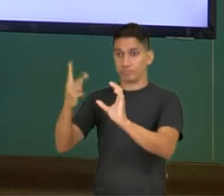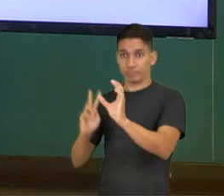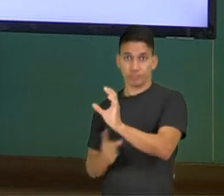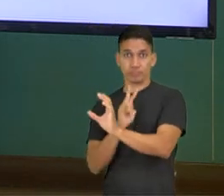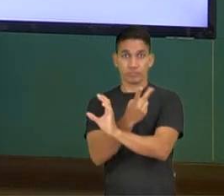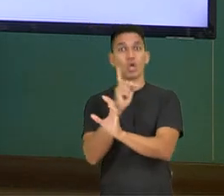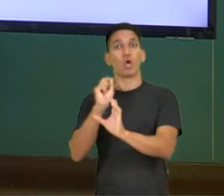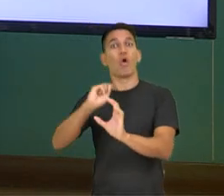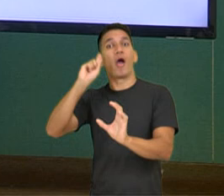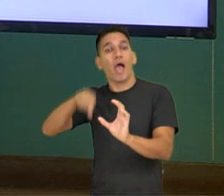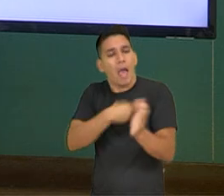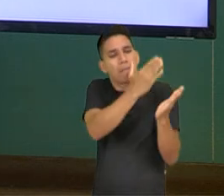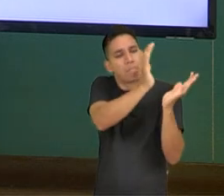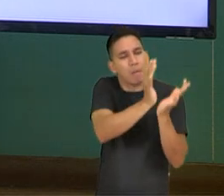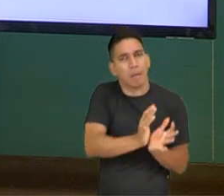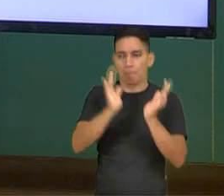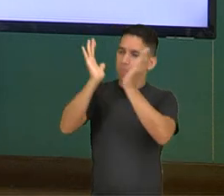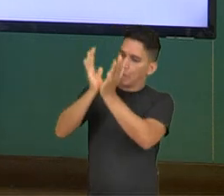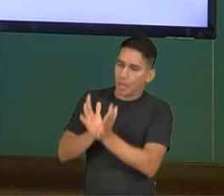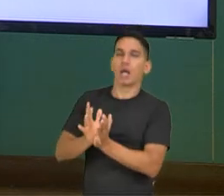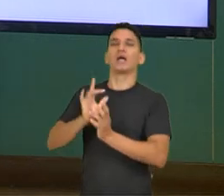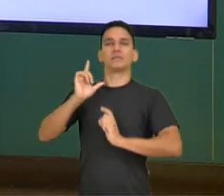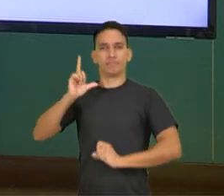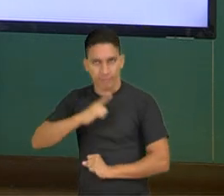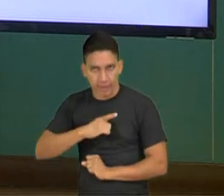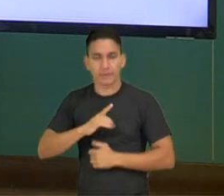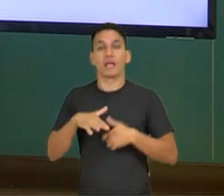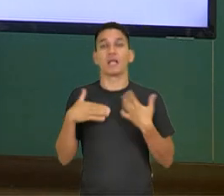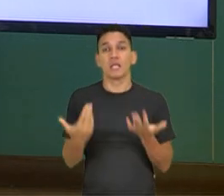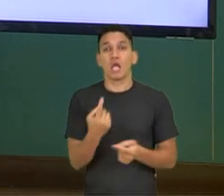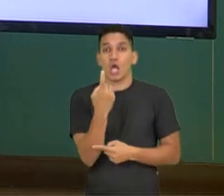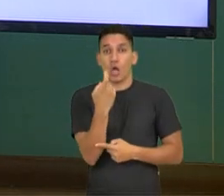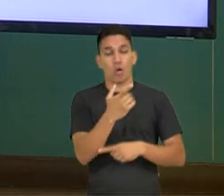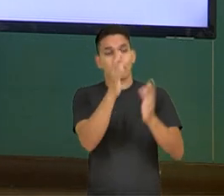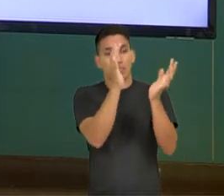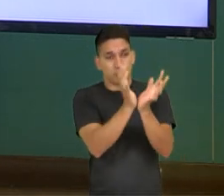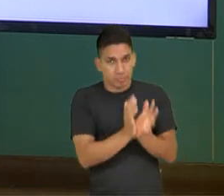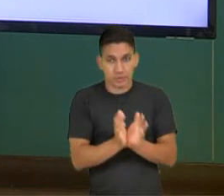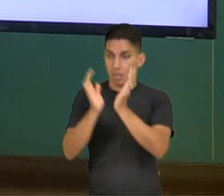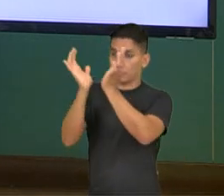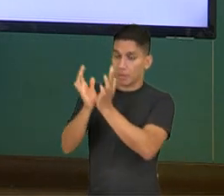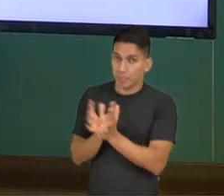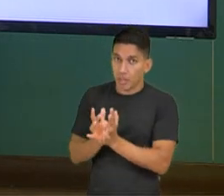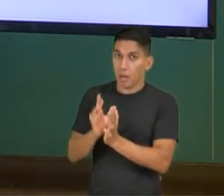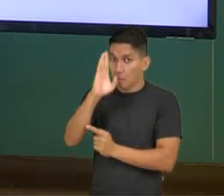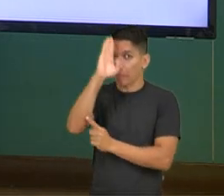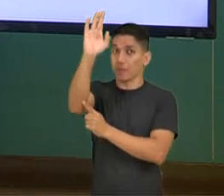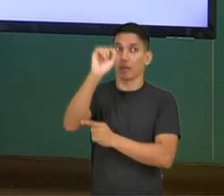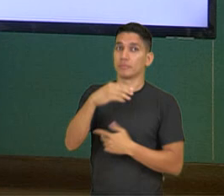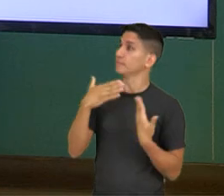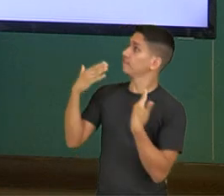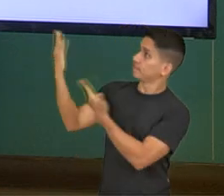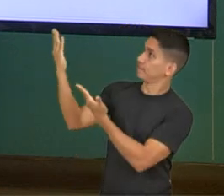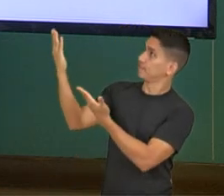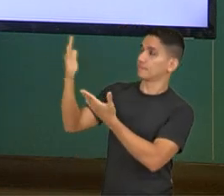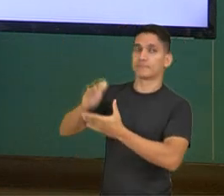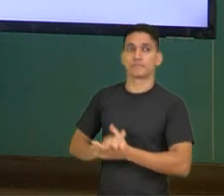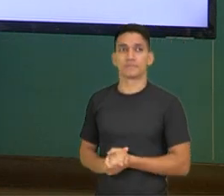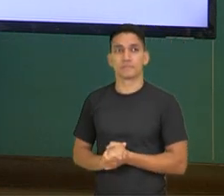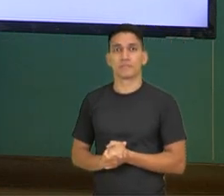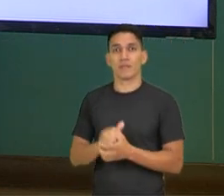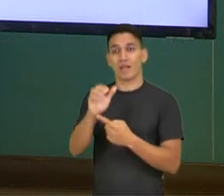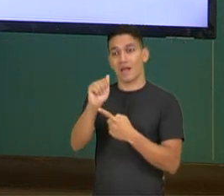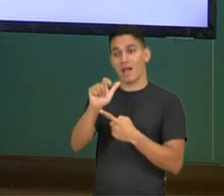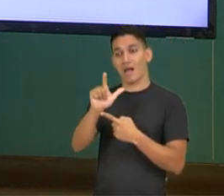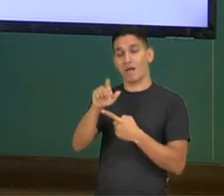são classificados. E uma classificação principal para eles é essa: